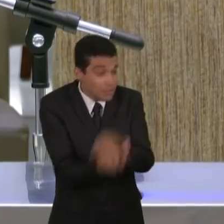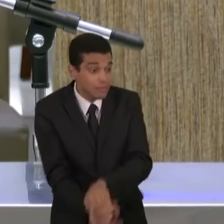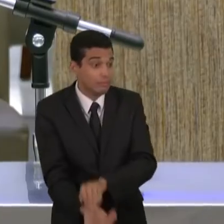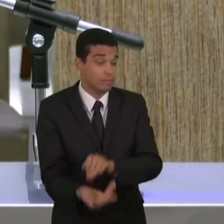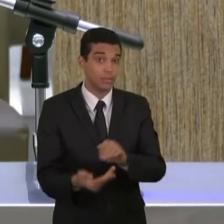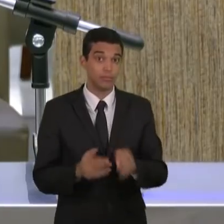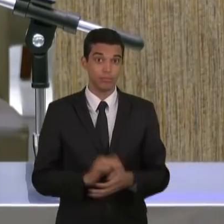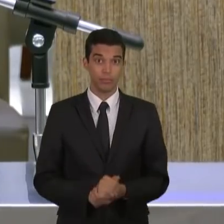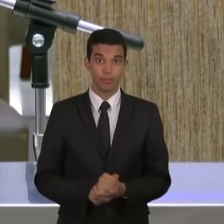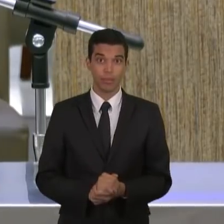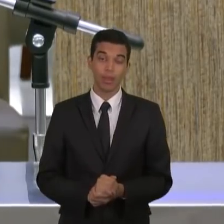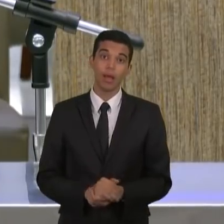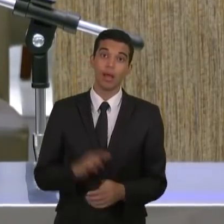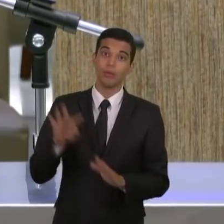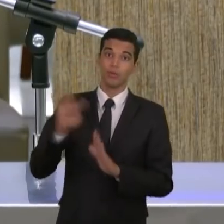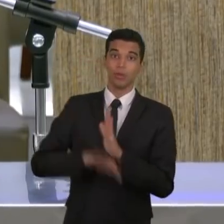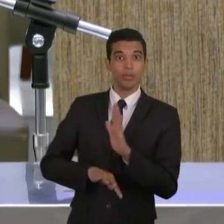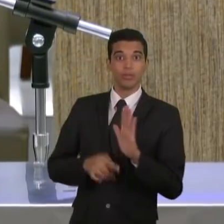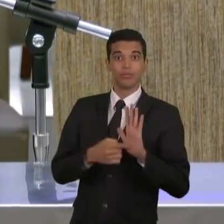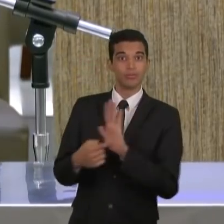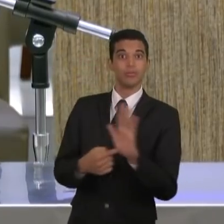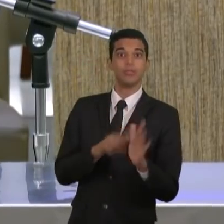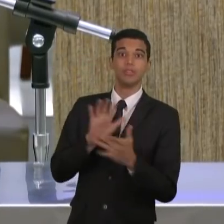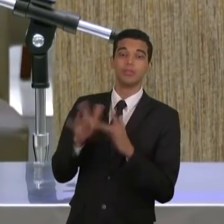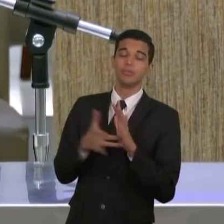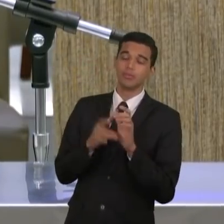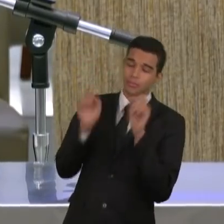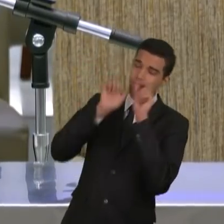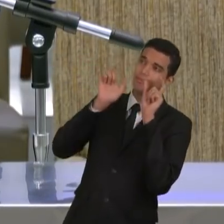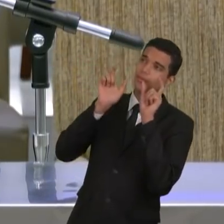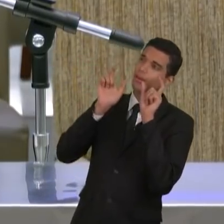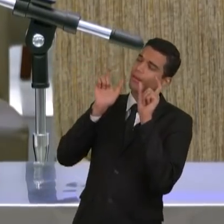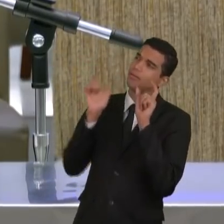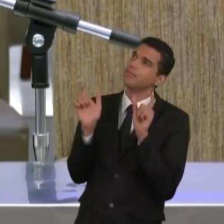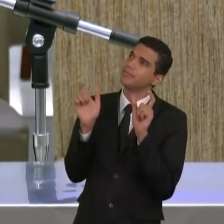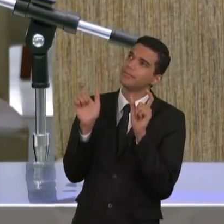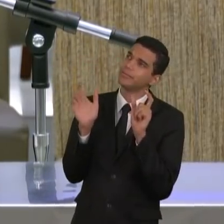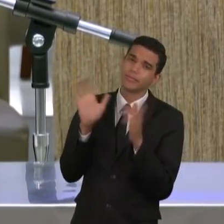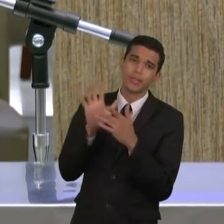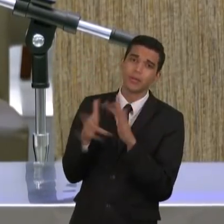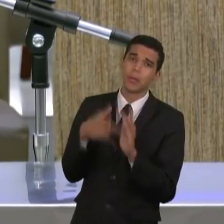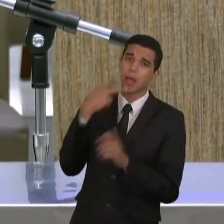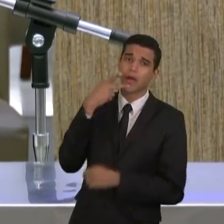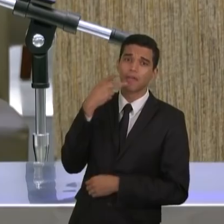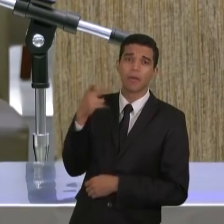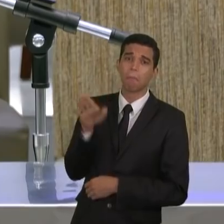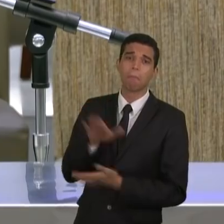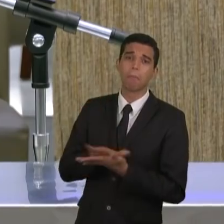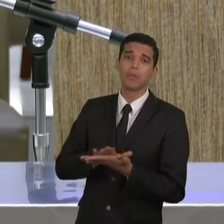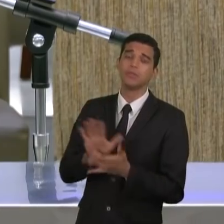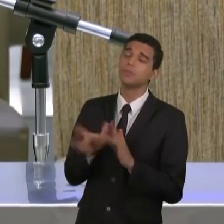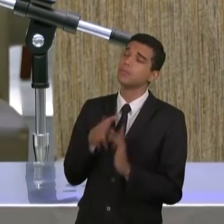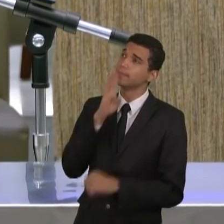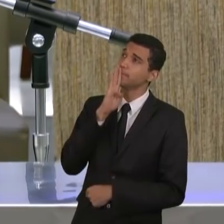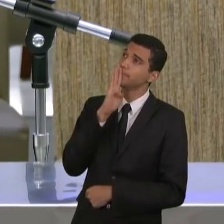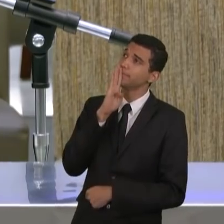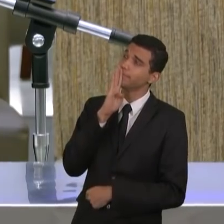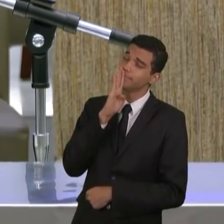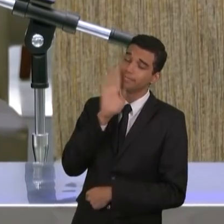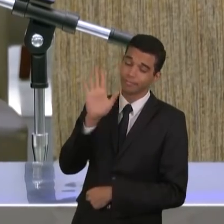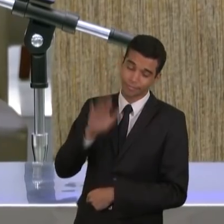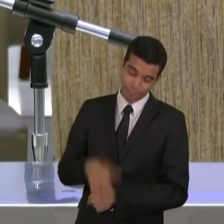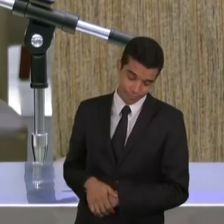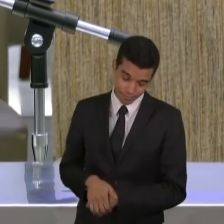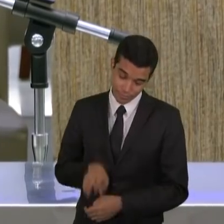não respondia eles com palavras e o que eu gosto de Jesus é isso é que Jesus para se apresentar se ele mostra o seu poder primeiro a